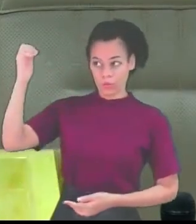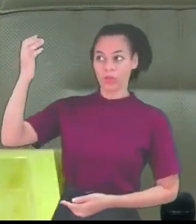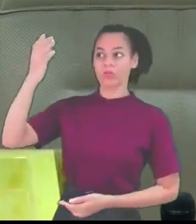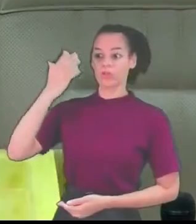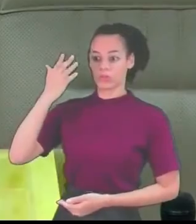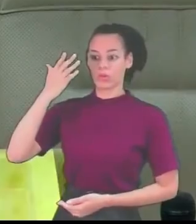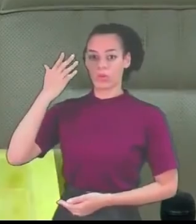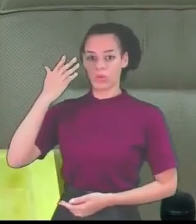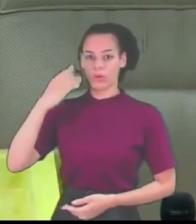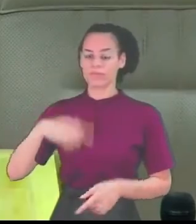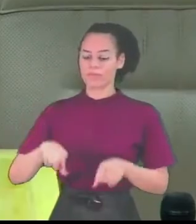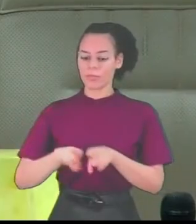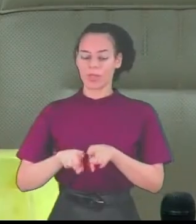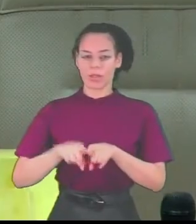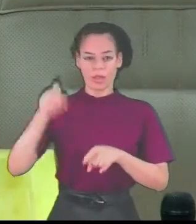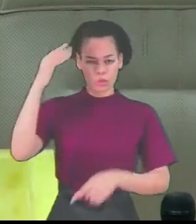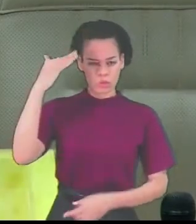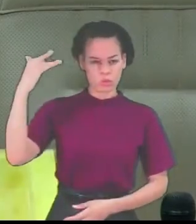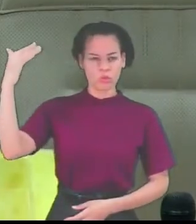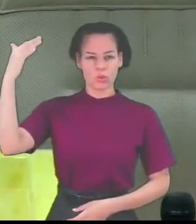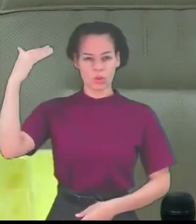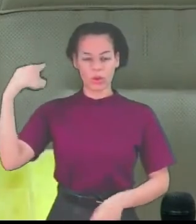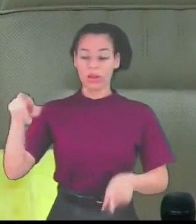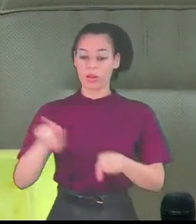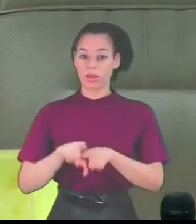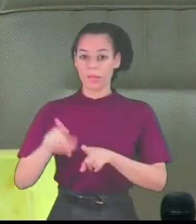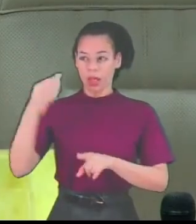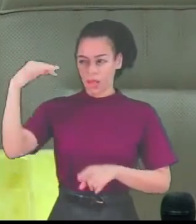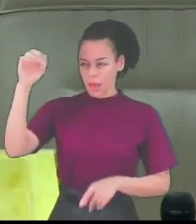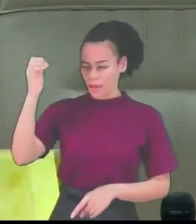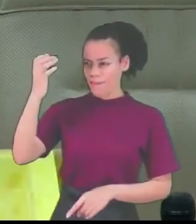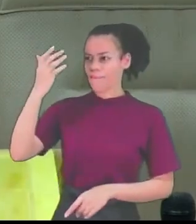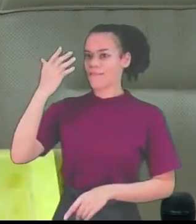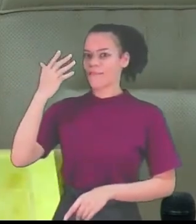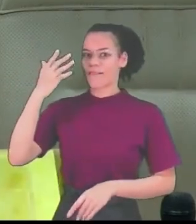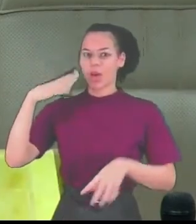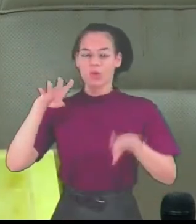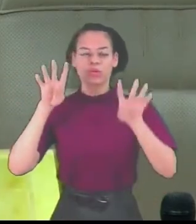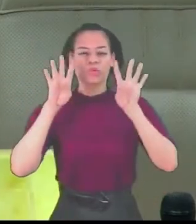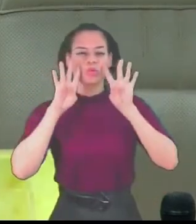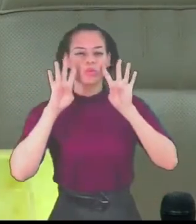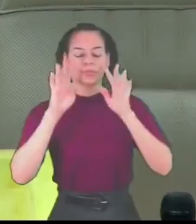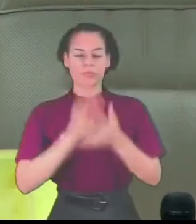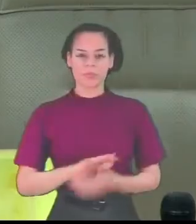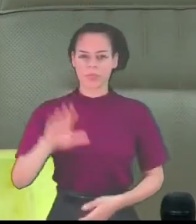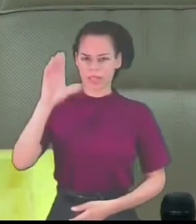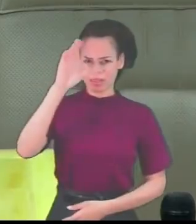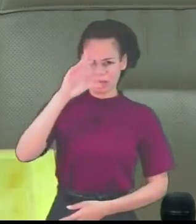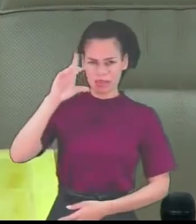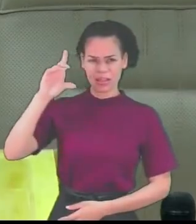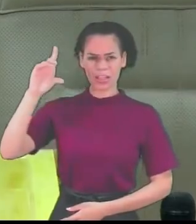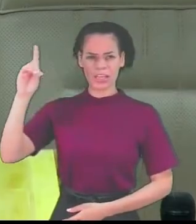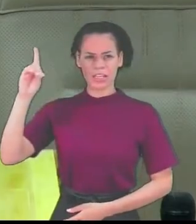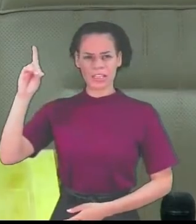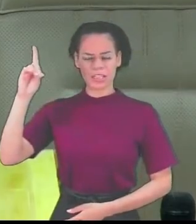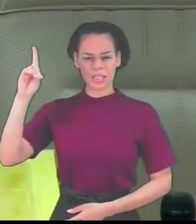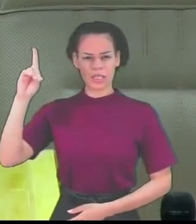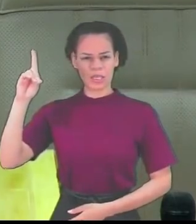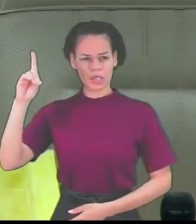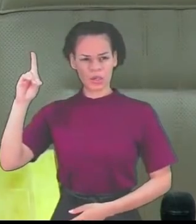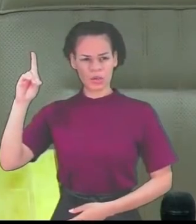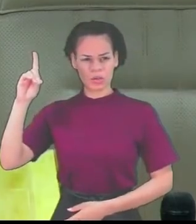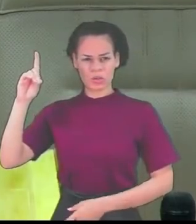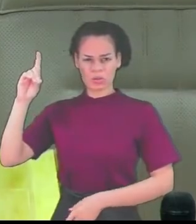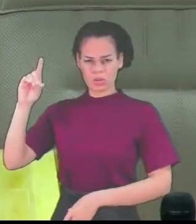através de sonhos e através de Revelação a Deus não está confinado